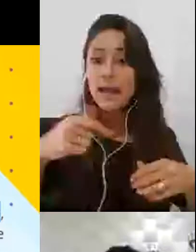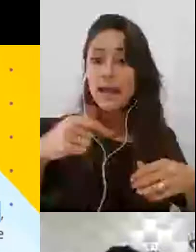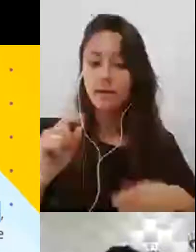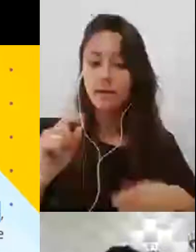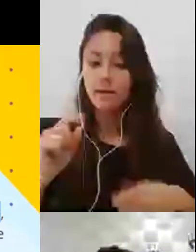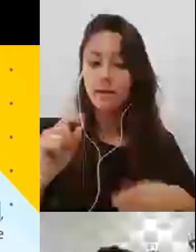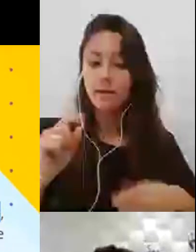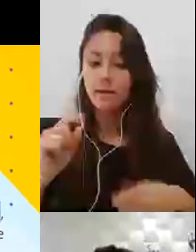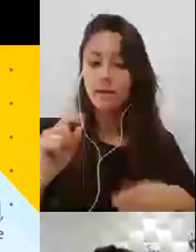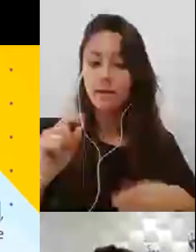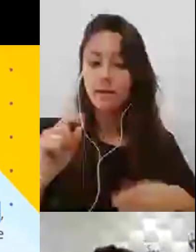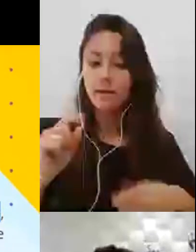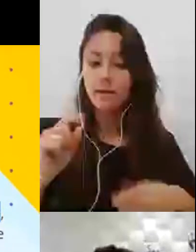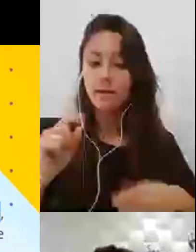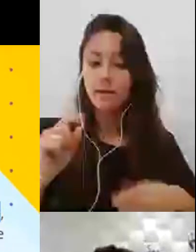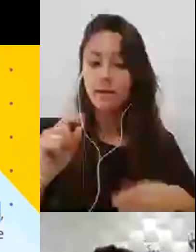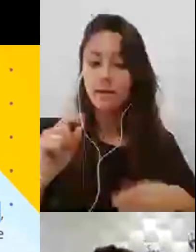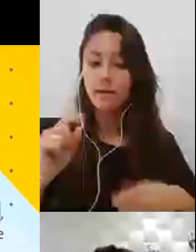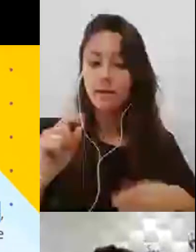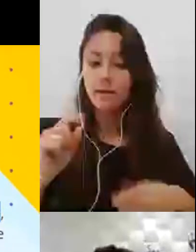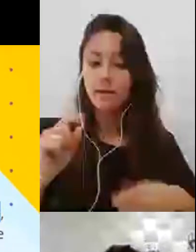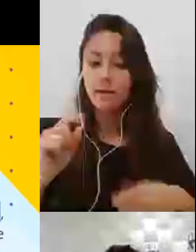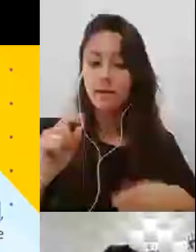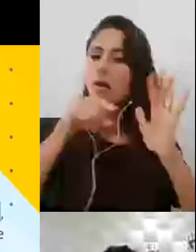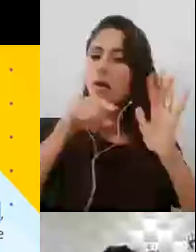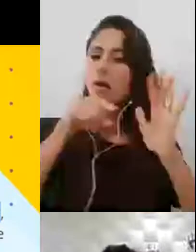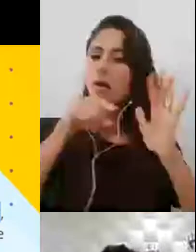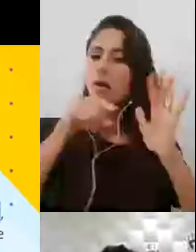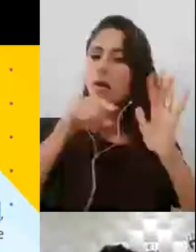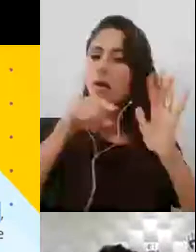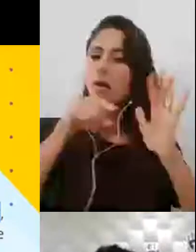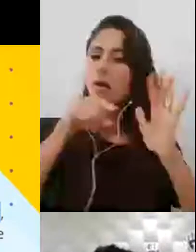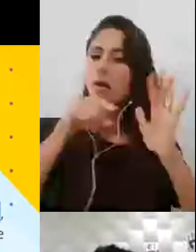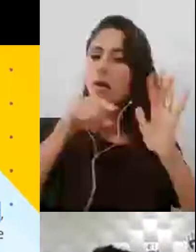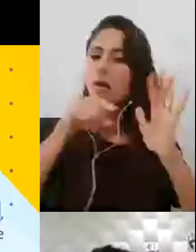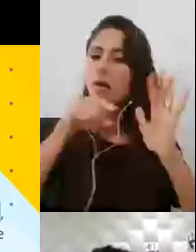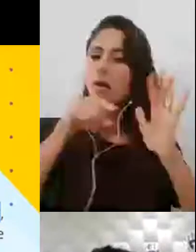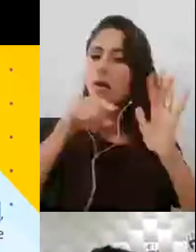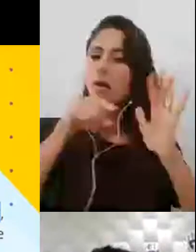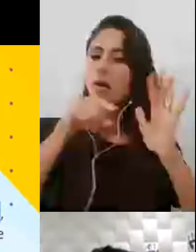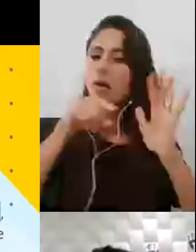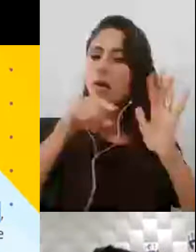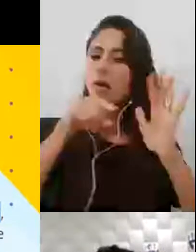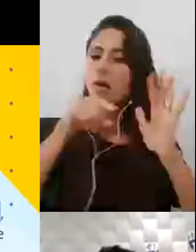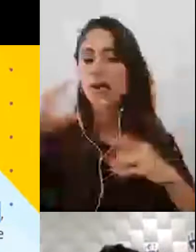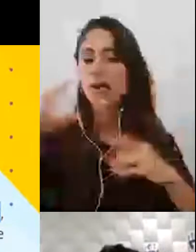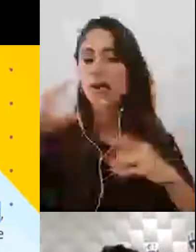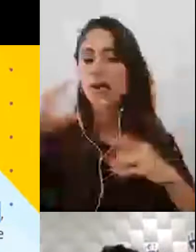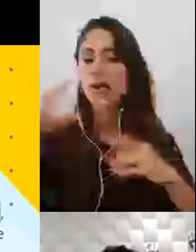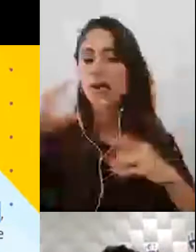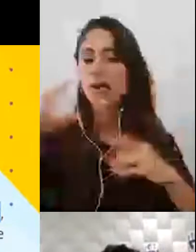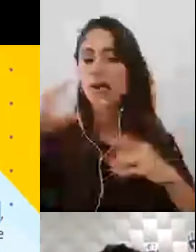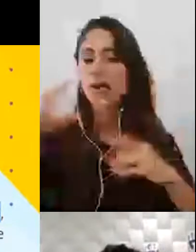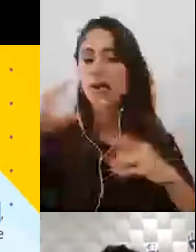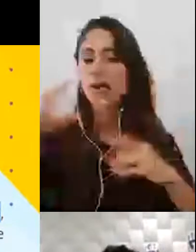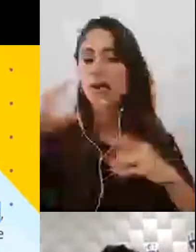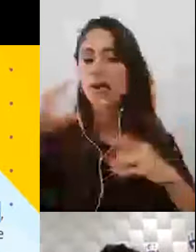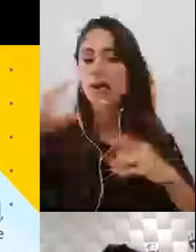competências. Sempre pensamento analítico, fazendo análise crítica, né, com aprendizagem ativa,